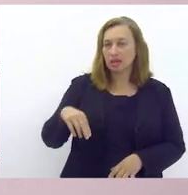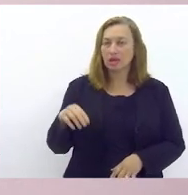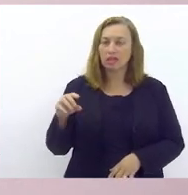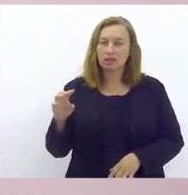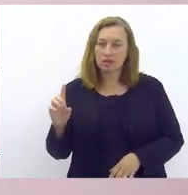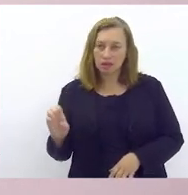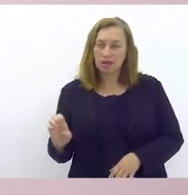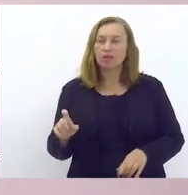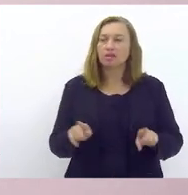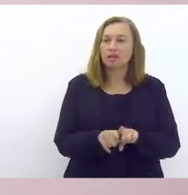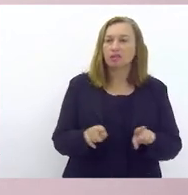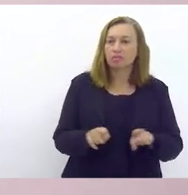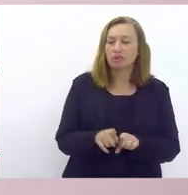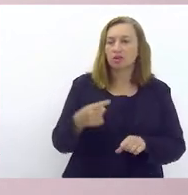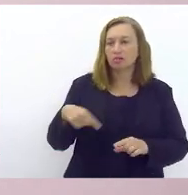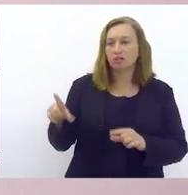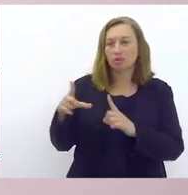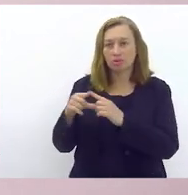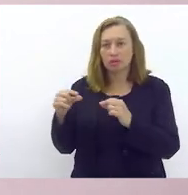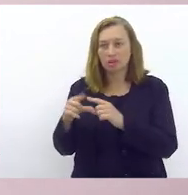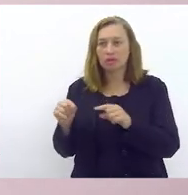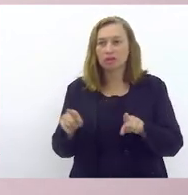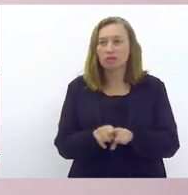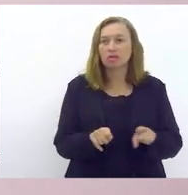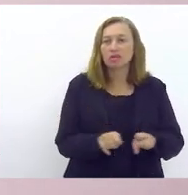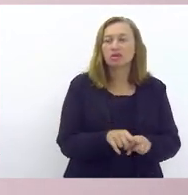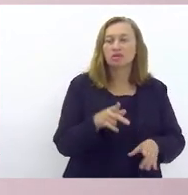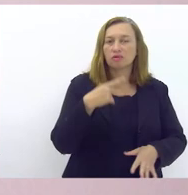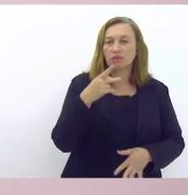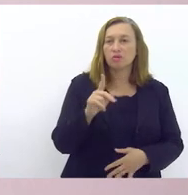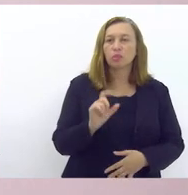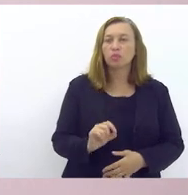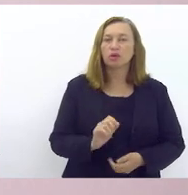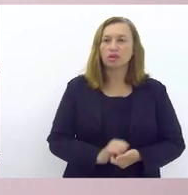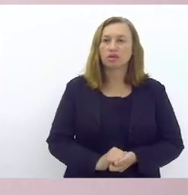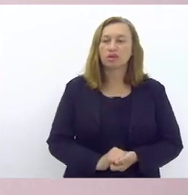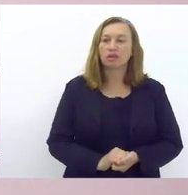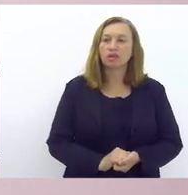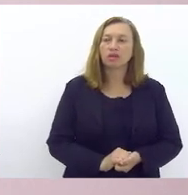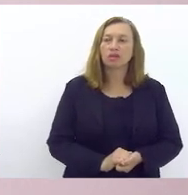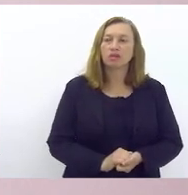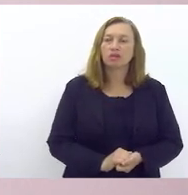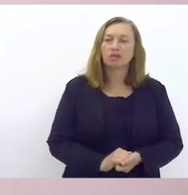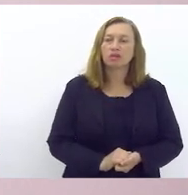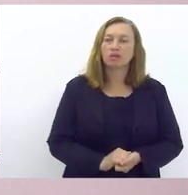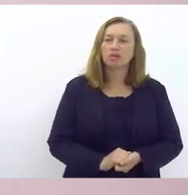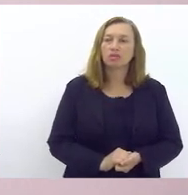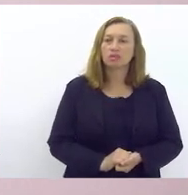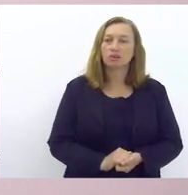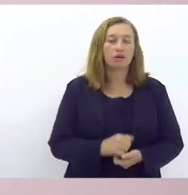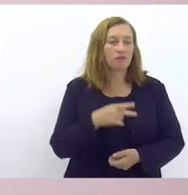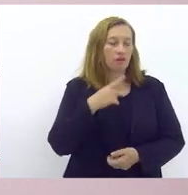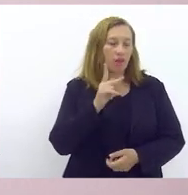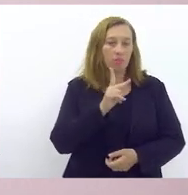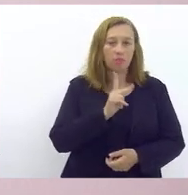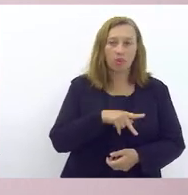lá em Brasília, né? E aí dizendo o seguinte. Fala o seguinte, aqui fala-se em